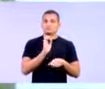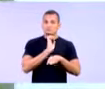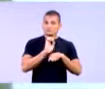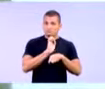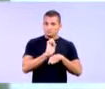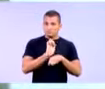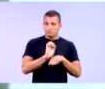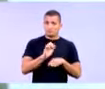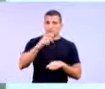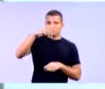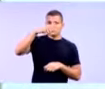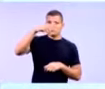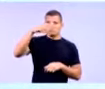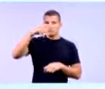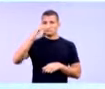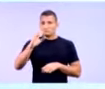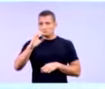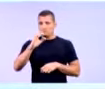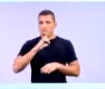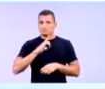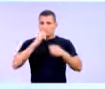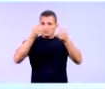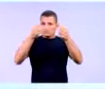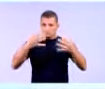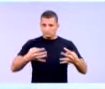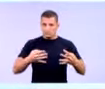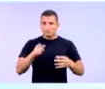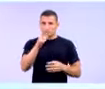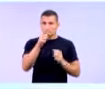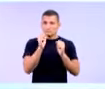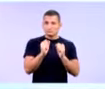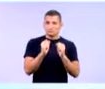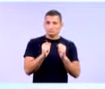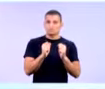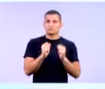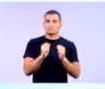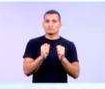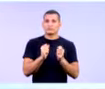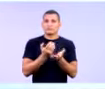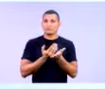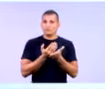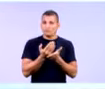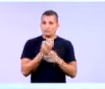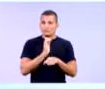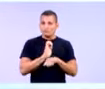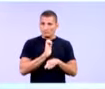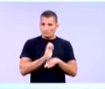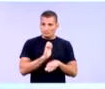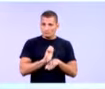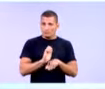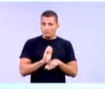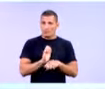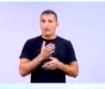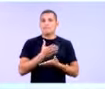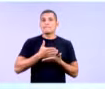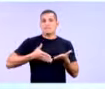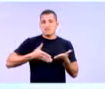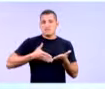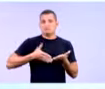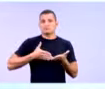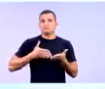o PPC fala o seguinte, que você pode iniciar o seu estágio na metade do curso.